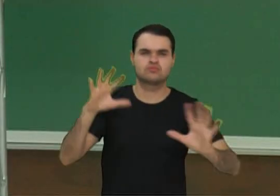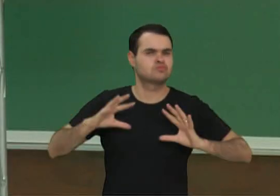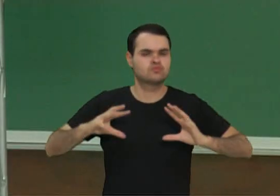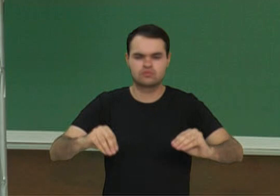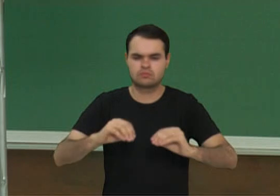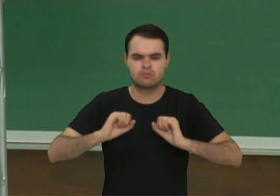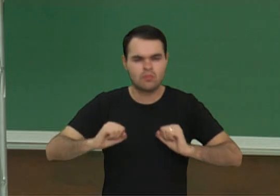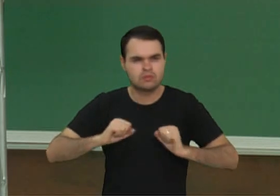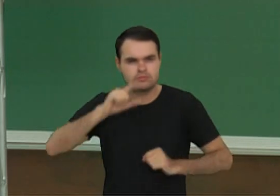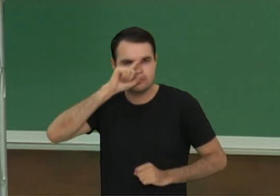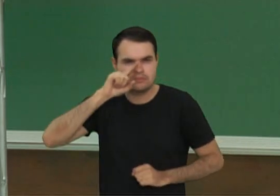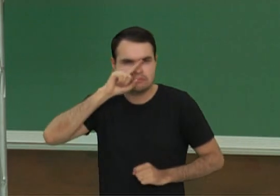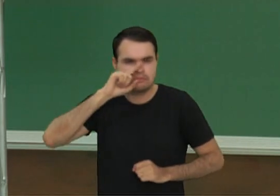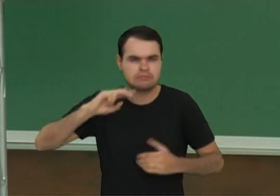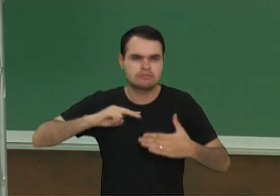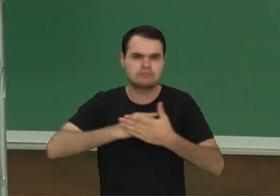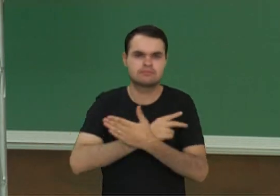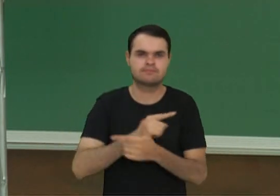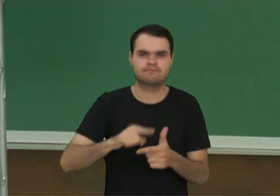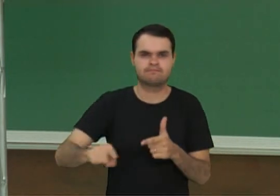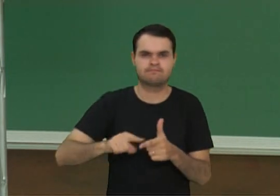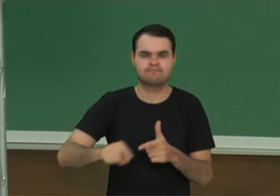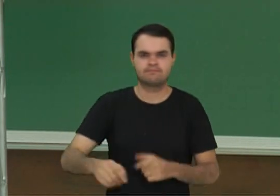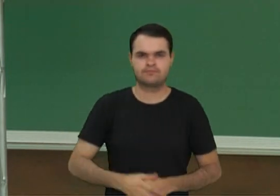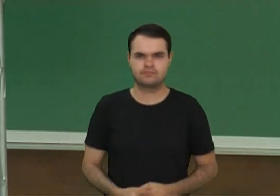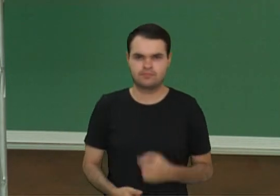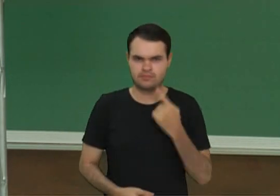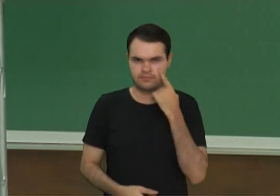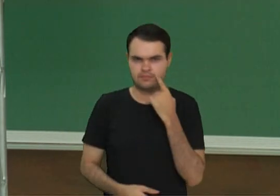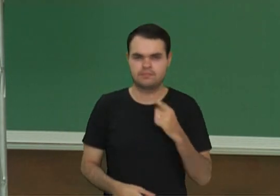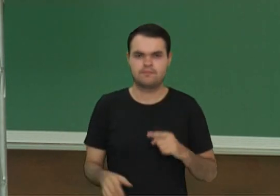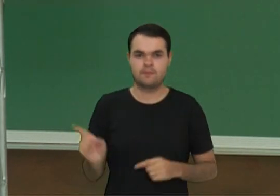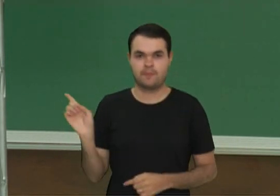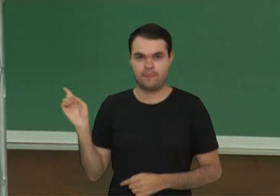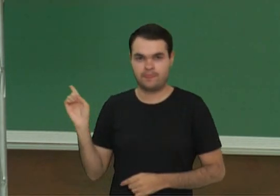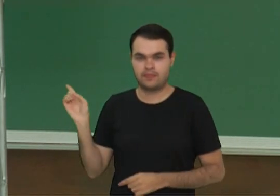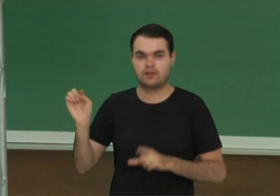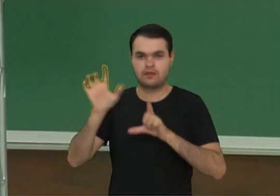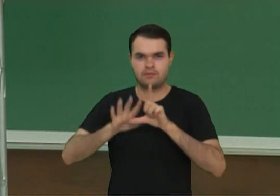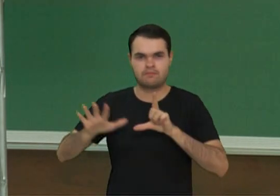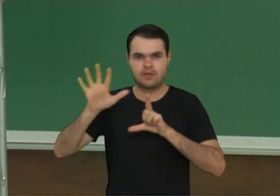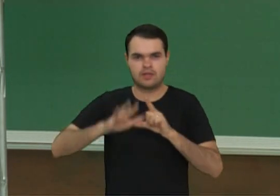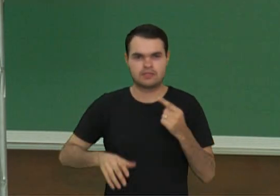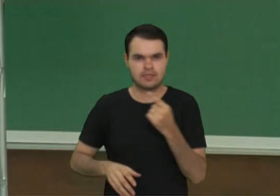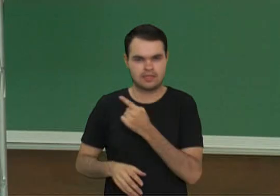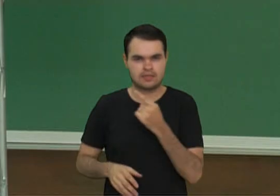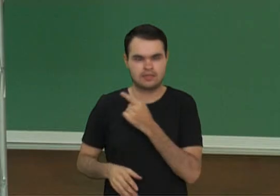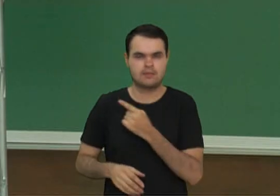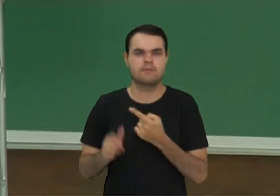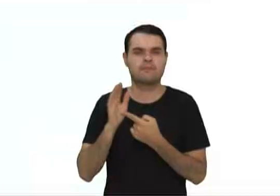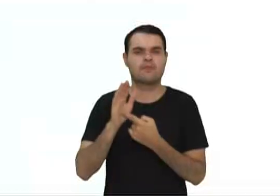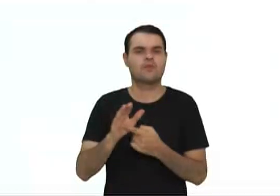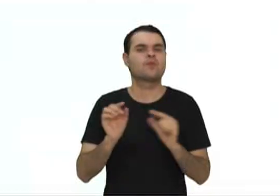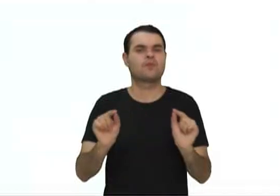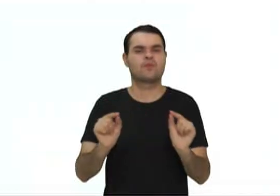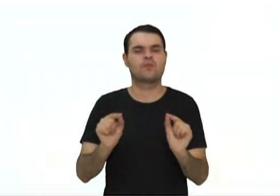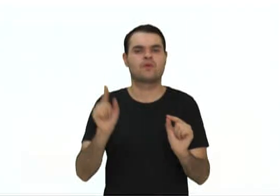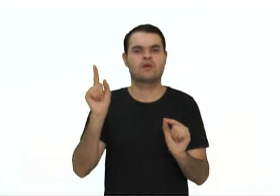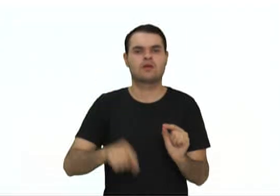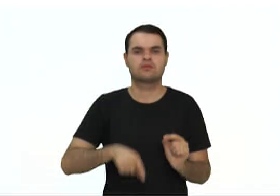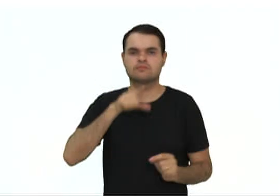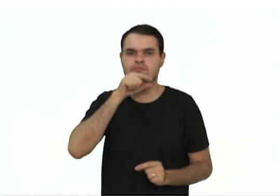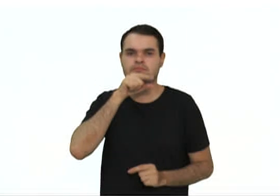também vai perceber que a figura que mostra aqui para você, ó, a figura do meio da linha superior, ela mostra para você uma